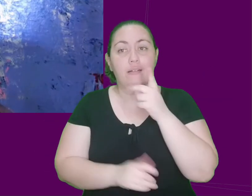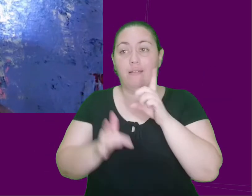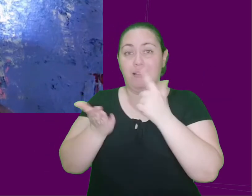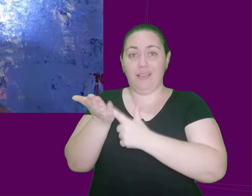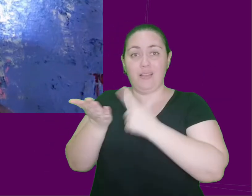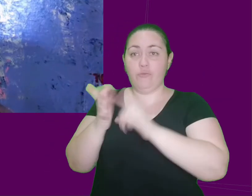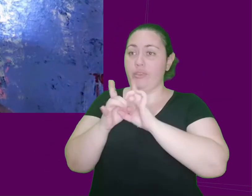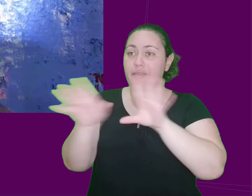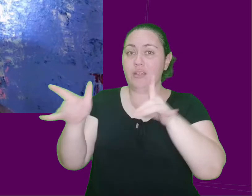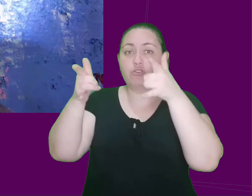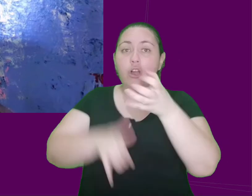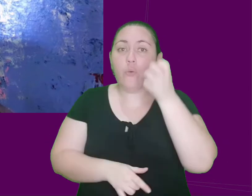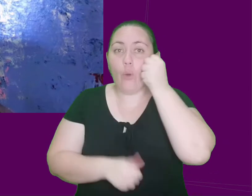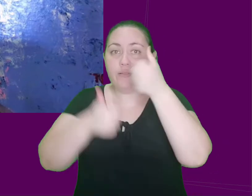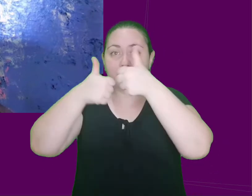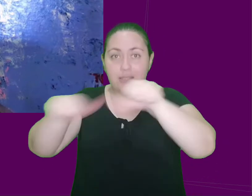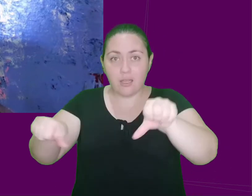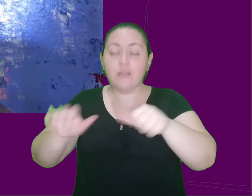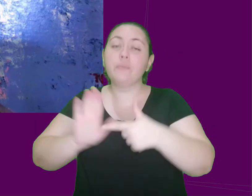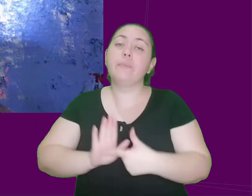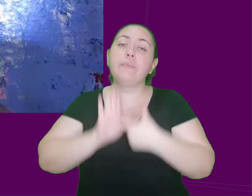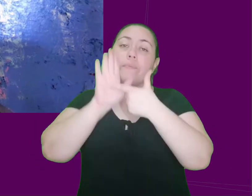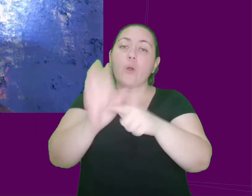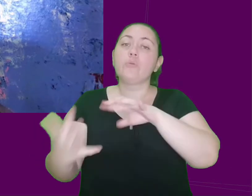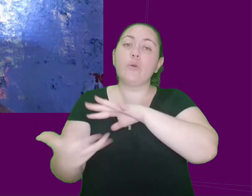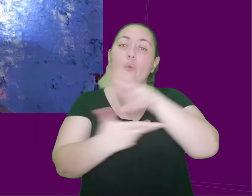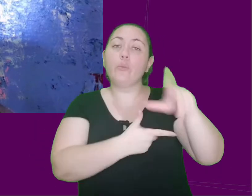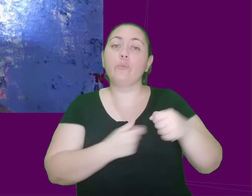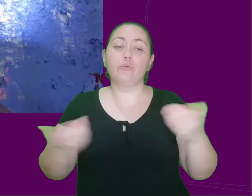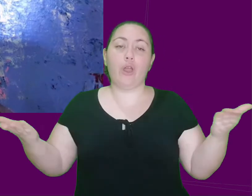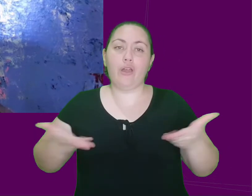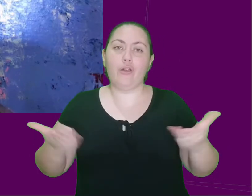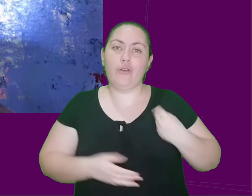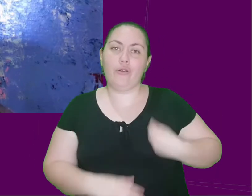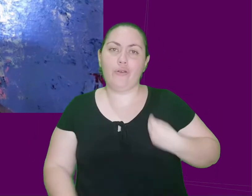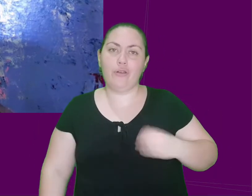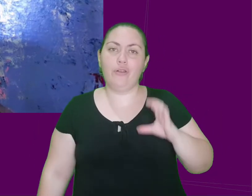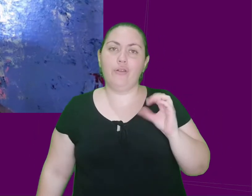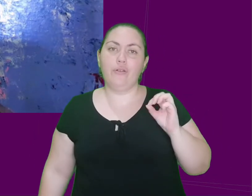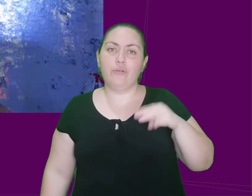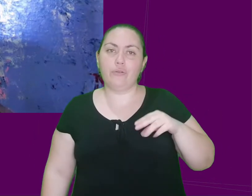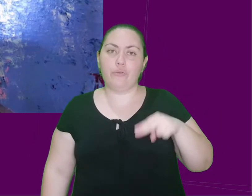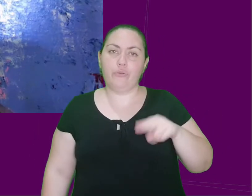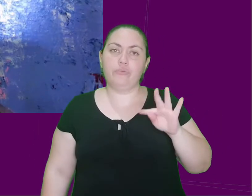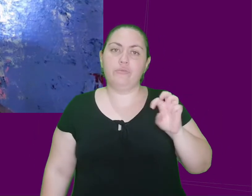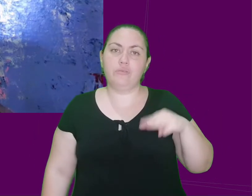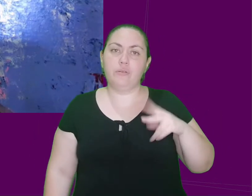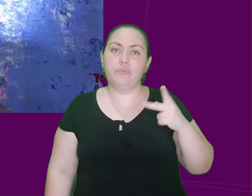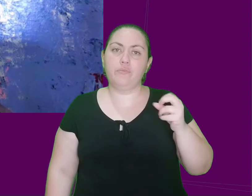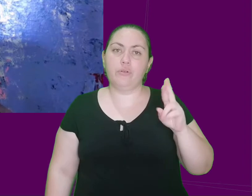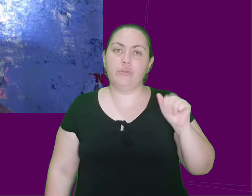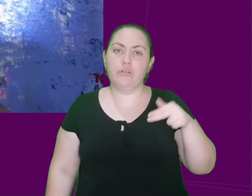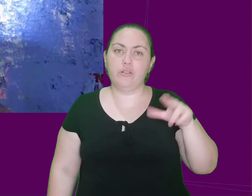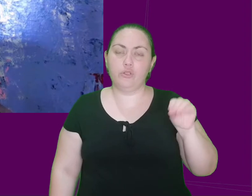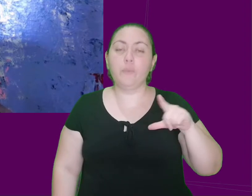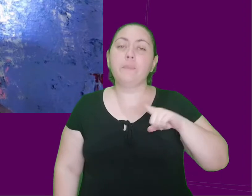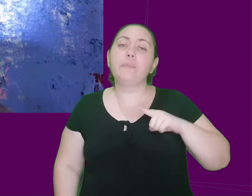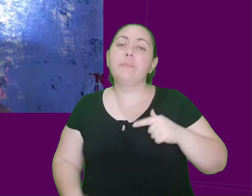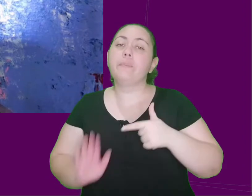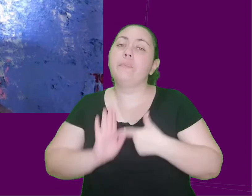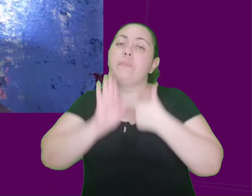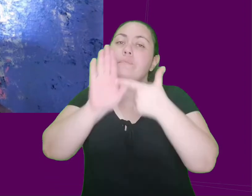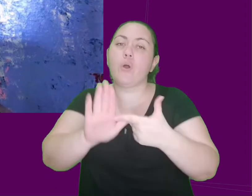Quarto Como Está retrata esse mundo contemporâneo que gera uma sensação de circularidade